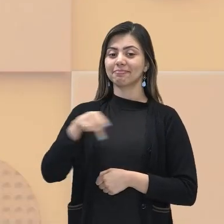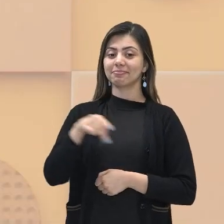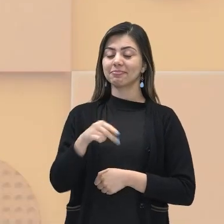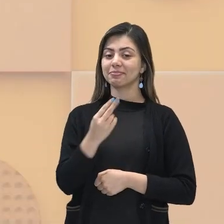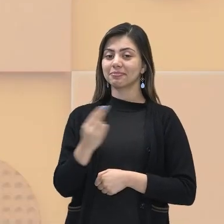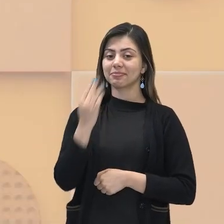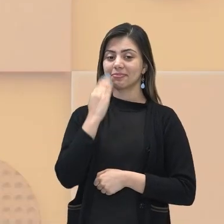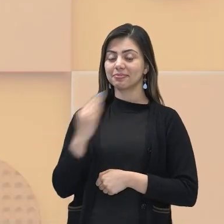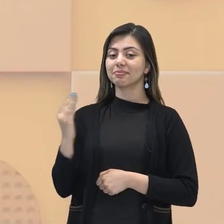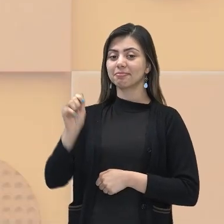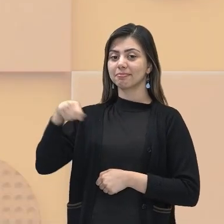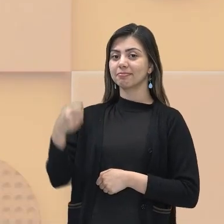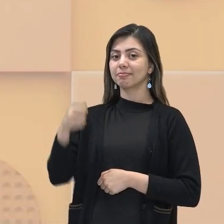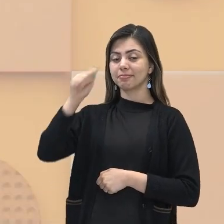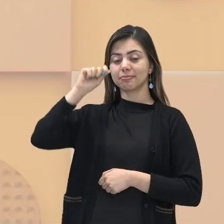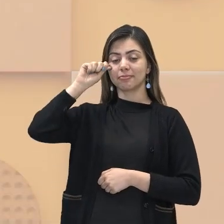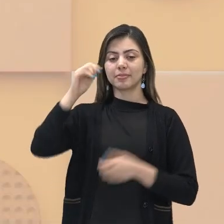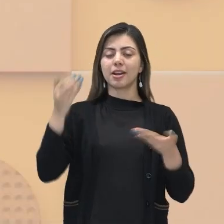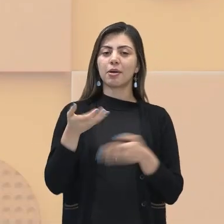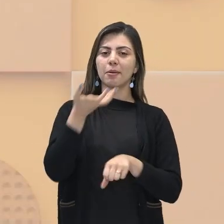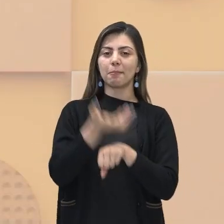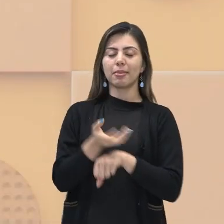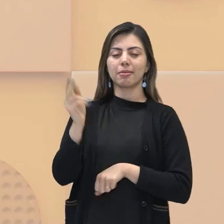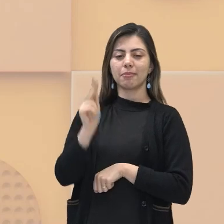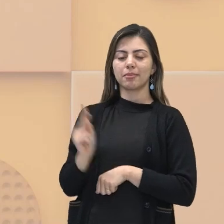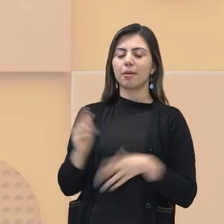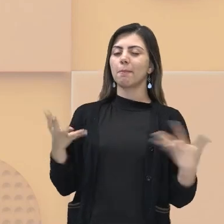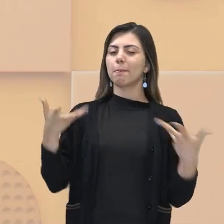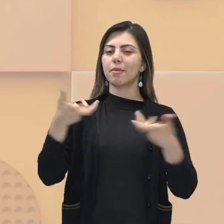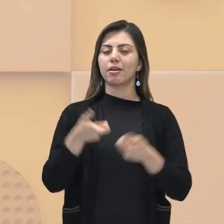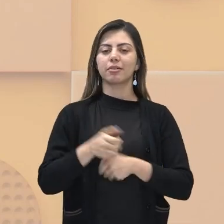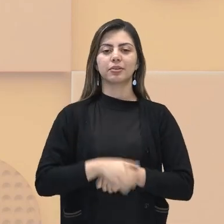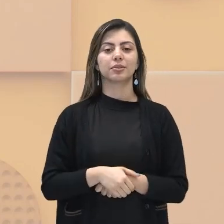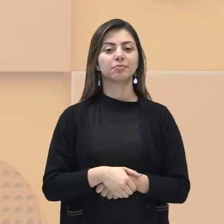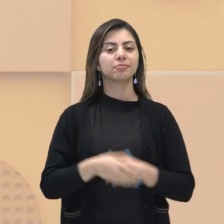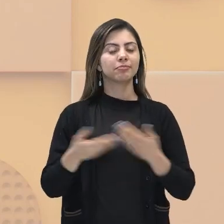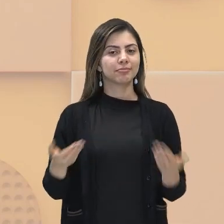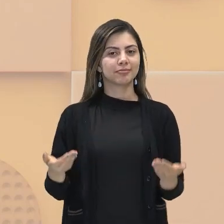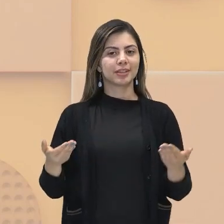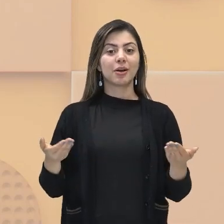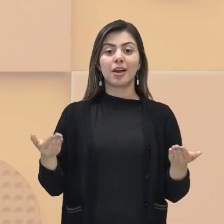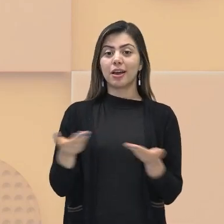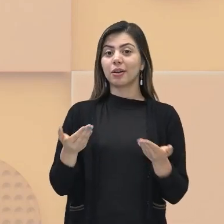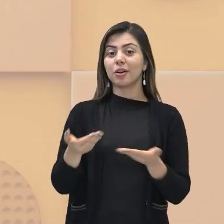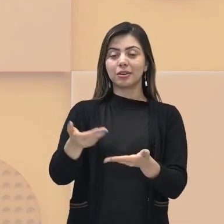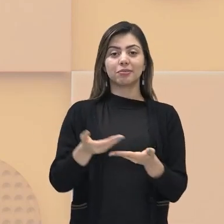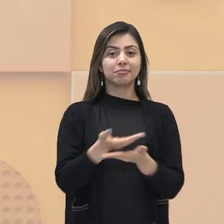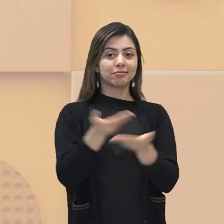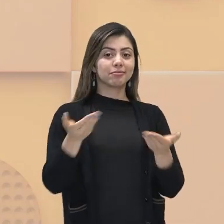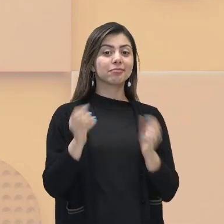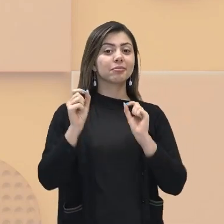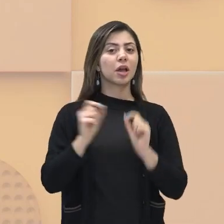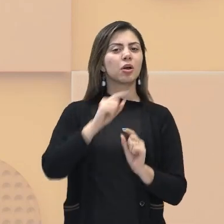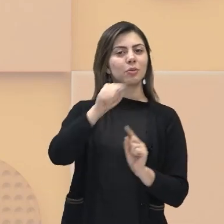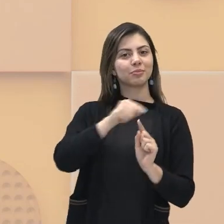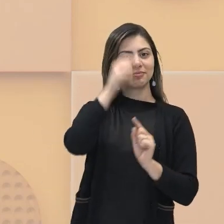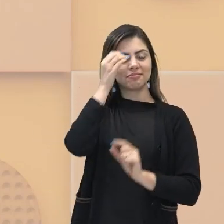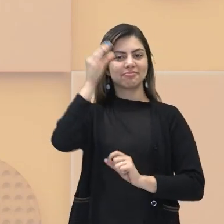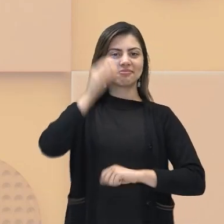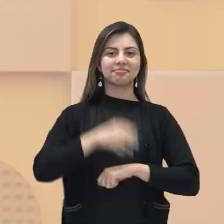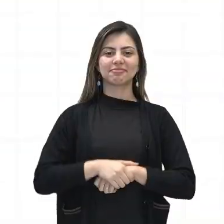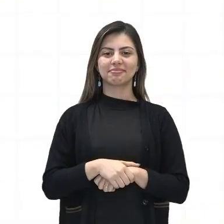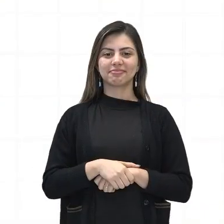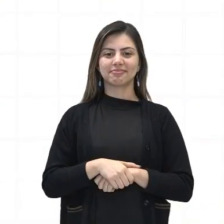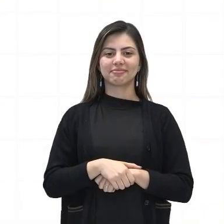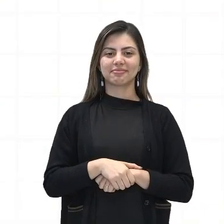Artemison Montanho, desse componente maravilhoso, e nesse ritmo eu quero convidá-los a verificar o nosso objeto de